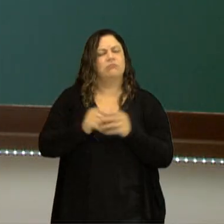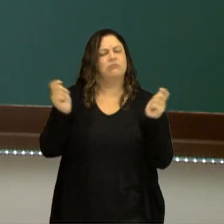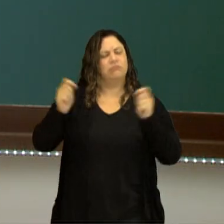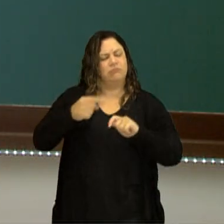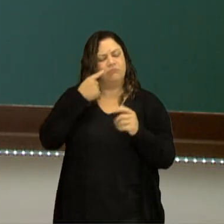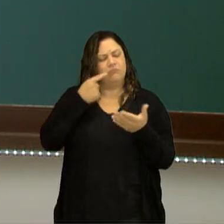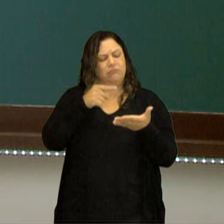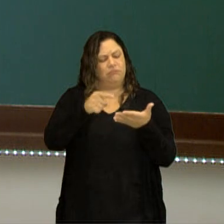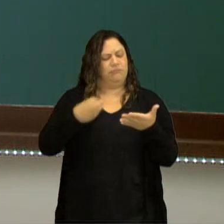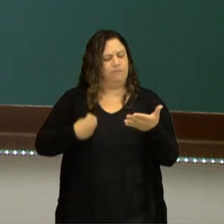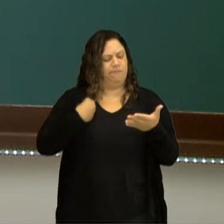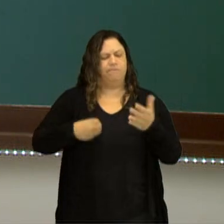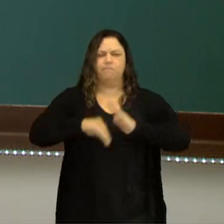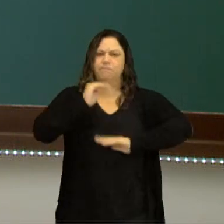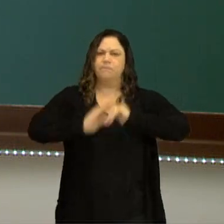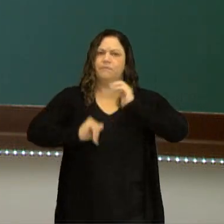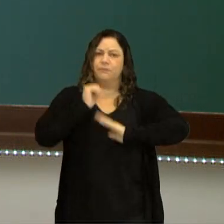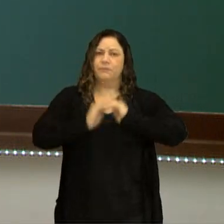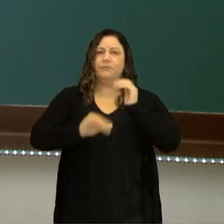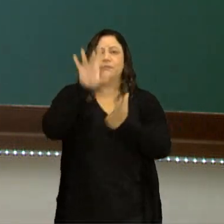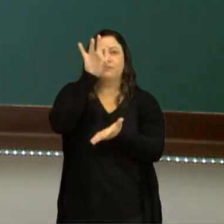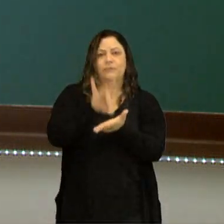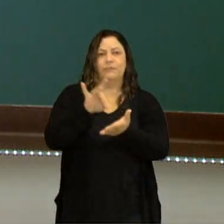aplicar aquilo como uma prática real.